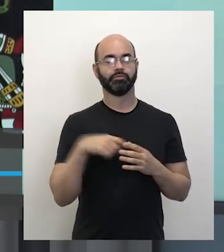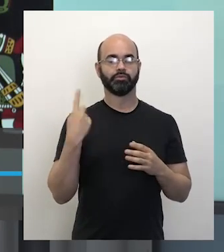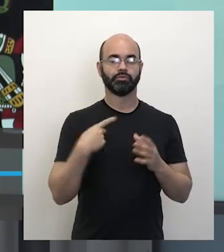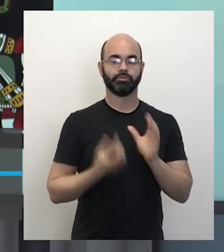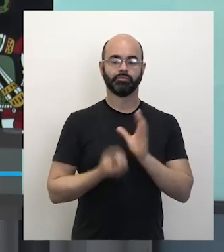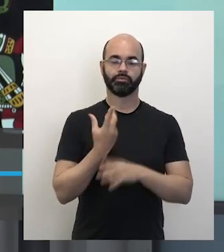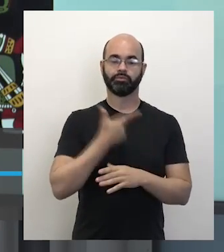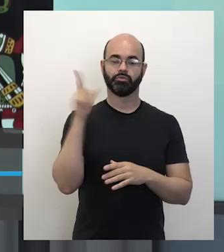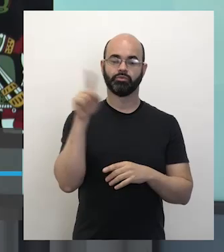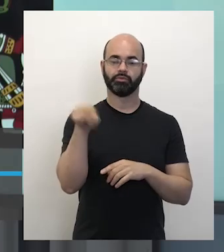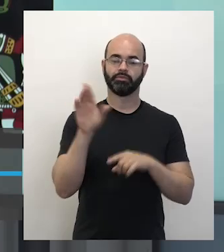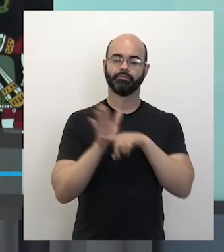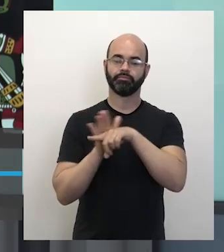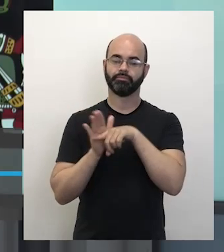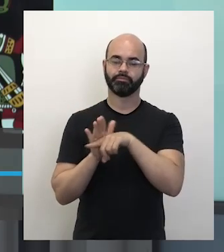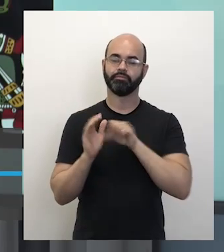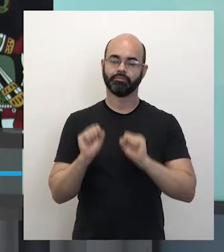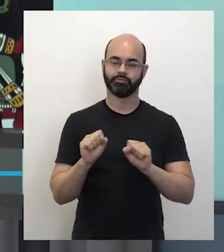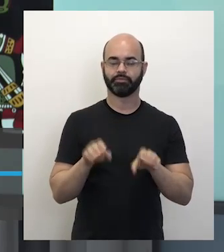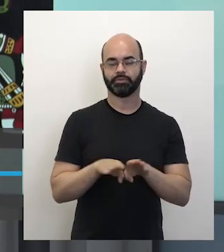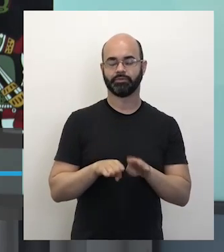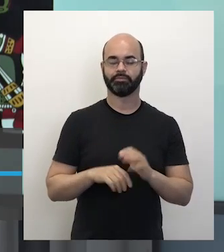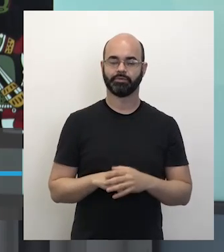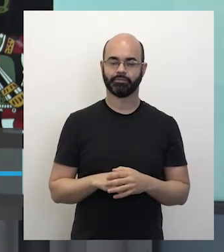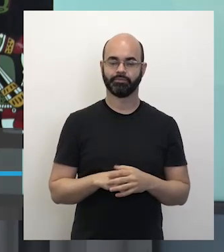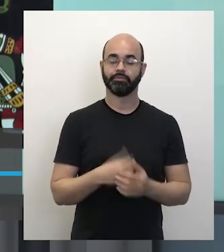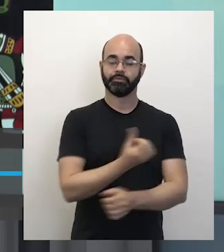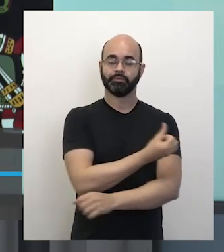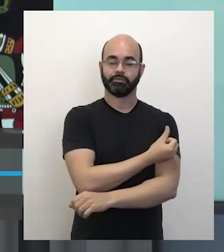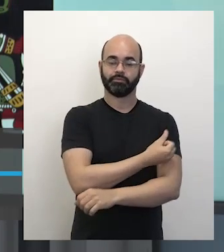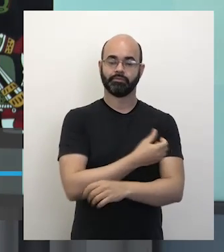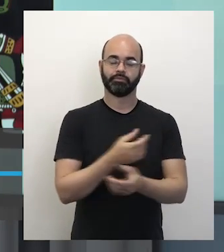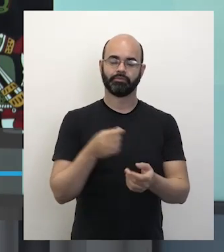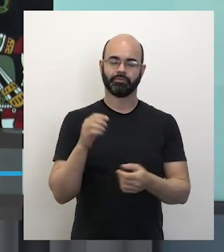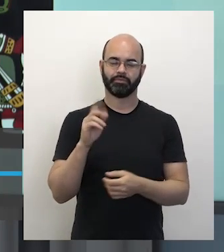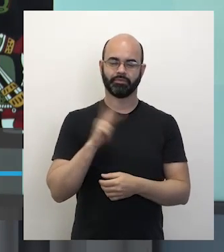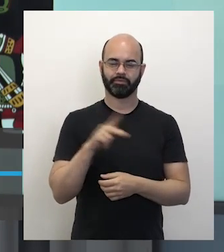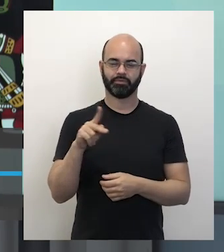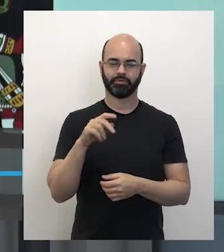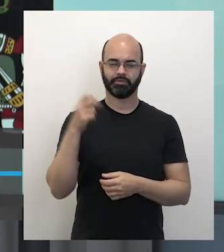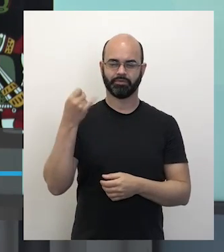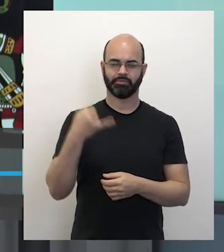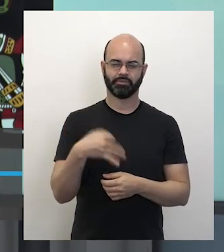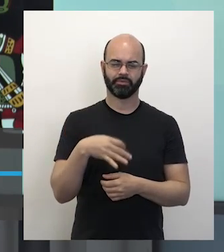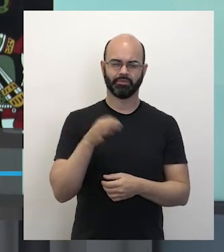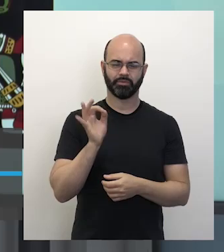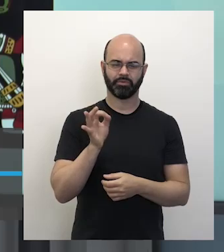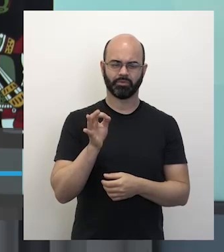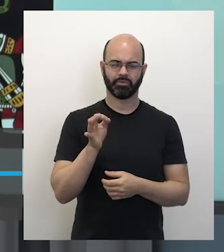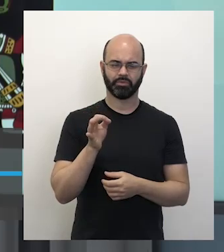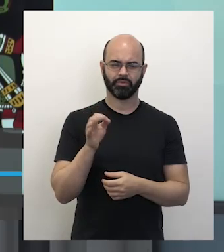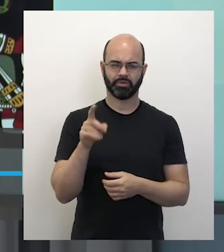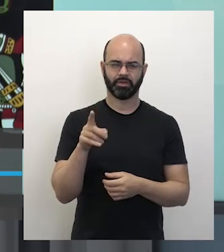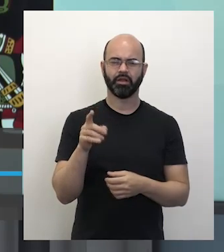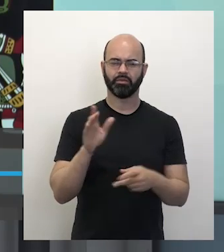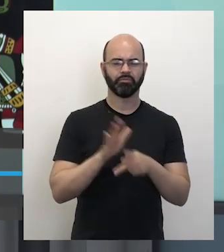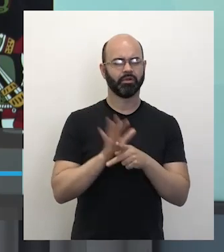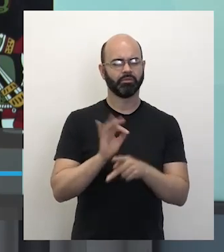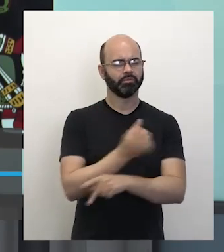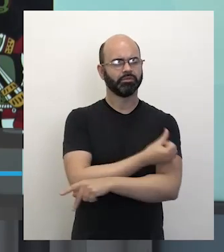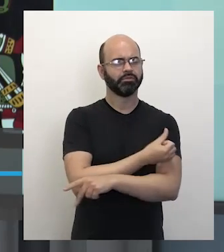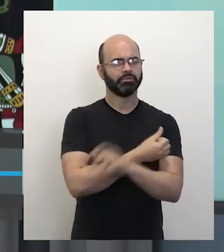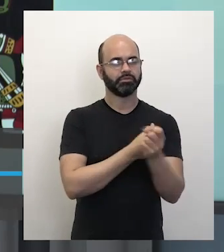vocês podem pesquisar também. A habilidade do 6º ano, a Pro Cleonice disse, isso mesmo, Pro. E aí... Você